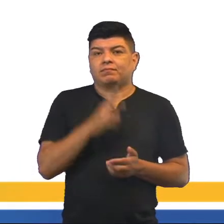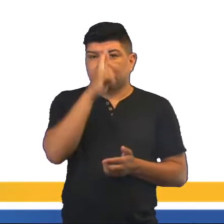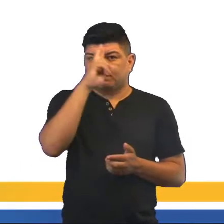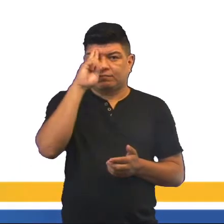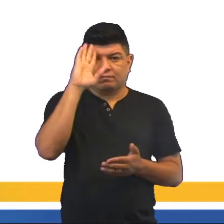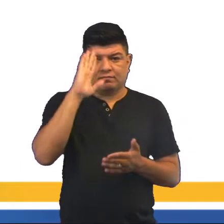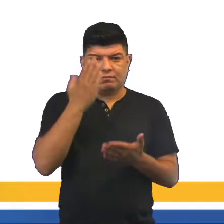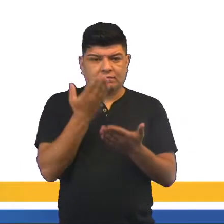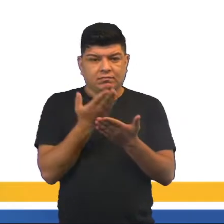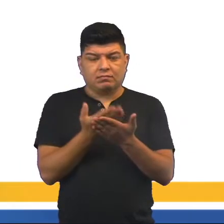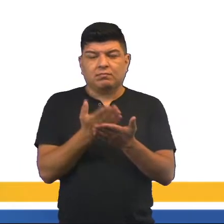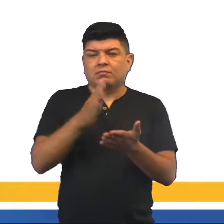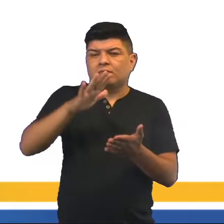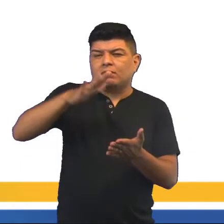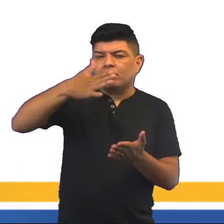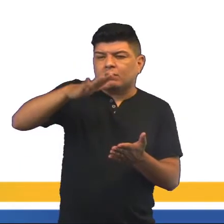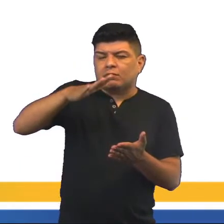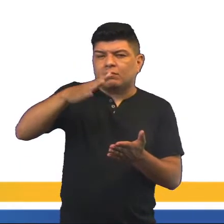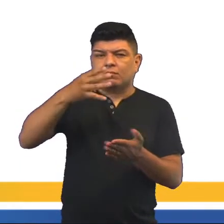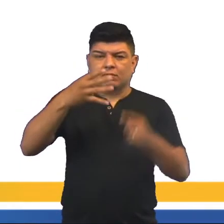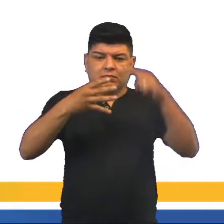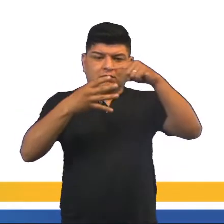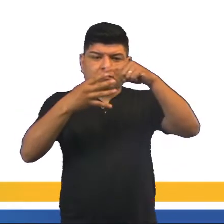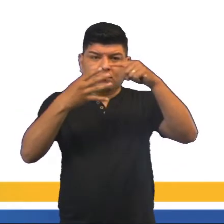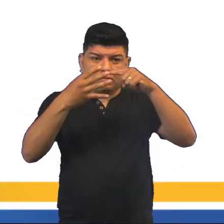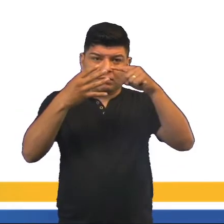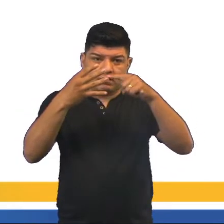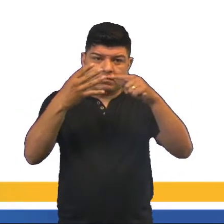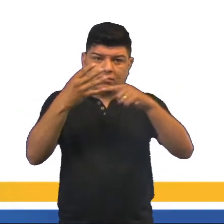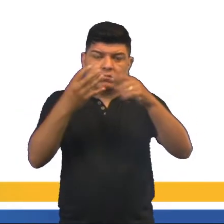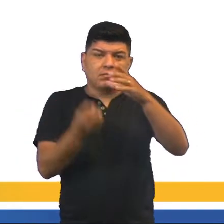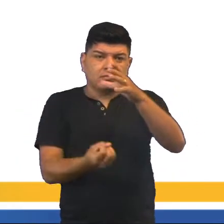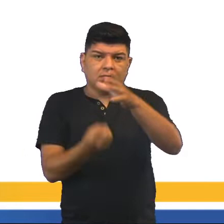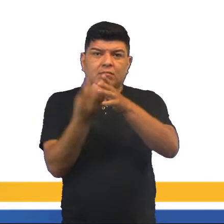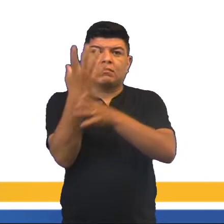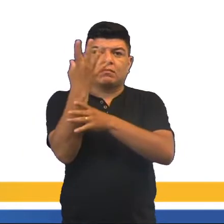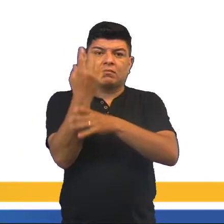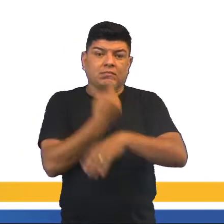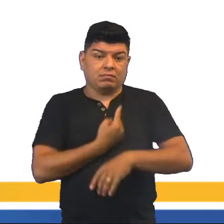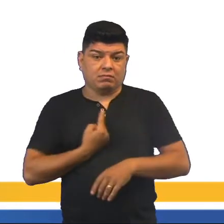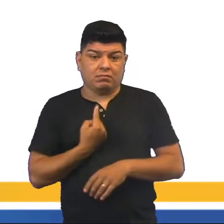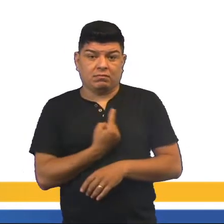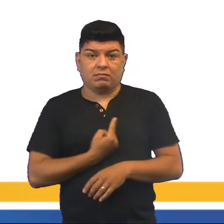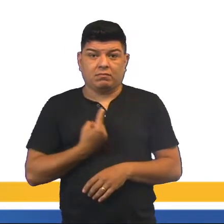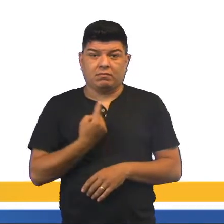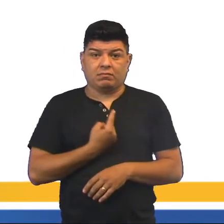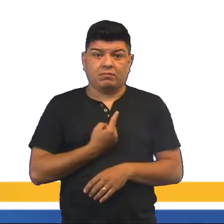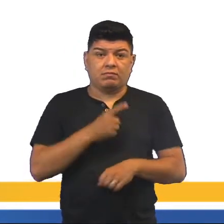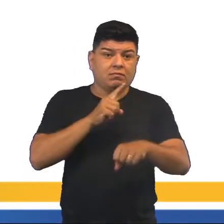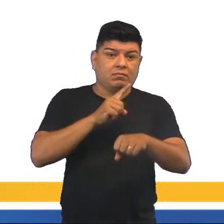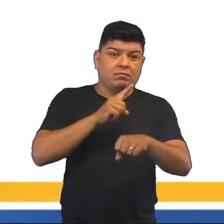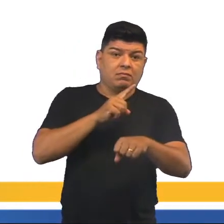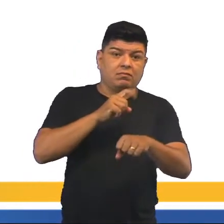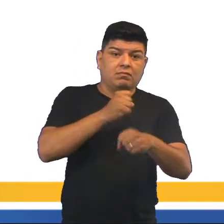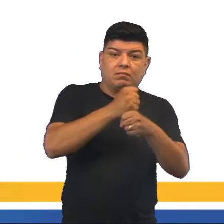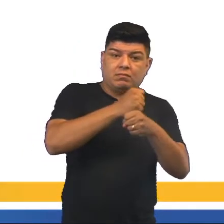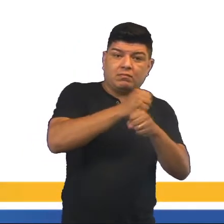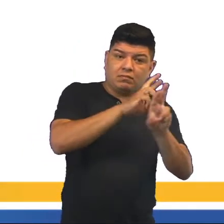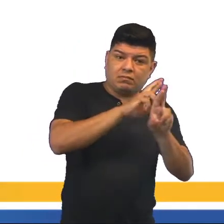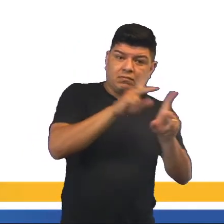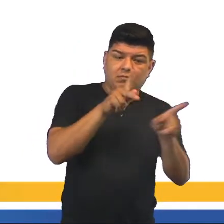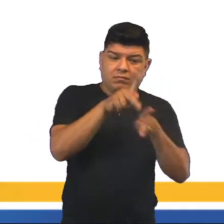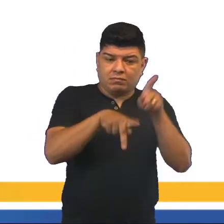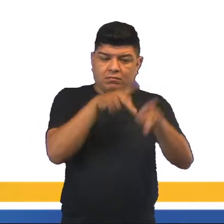Historiadores acreditam que pelo menos 4 sistemas de escritas foram inventados de forma independente em épocas distintas por povos